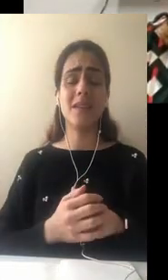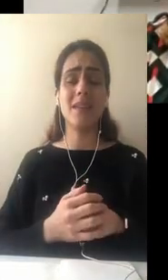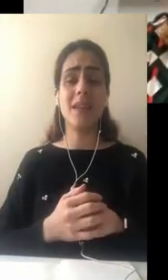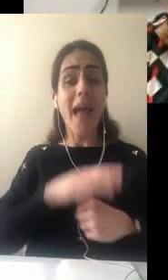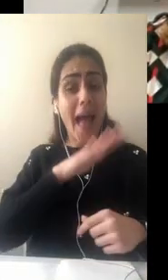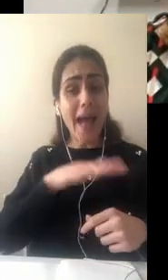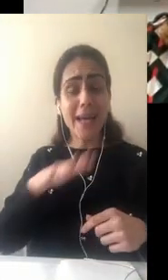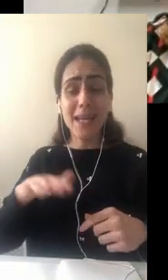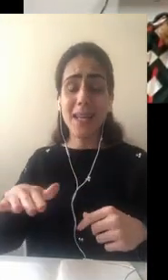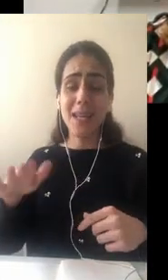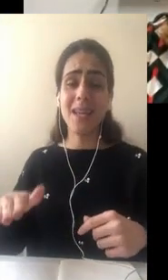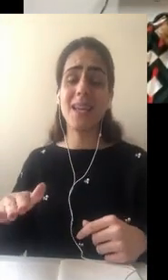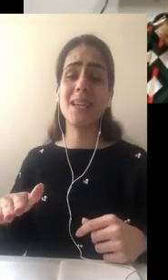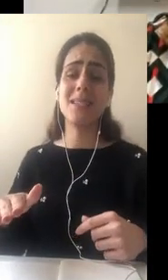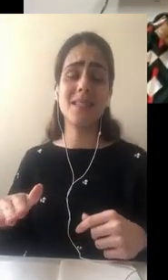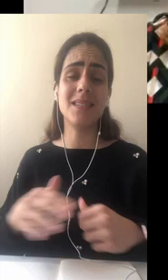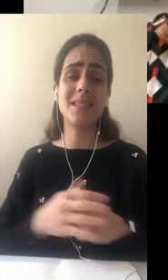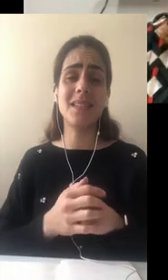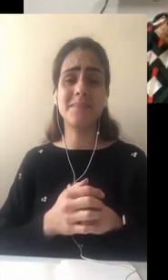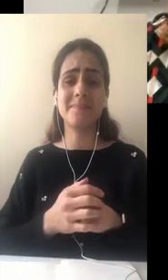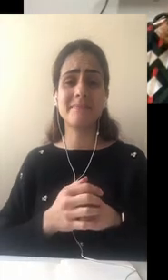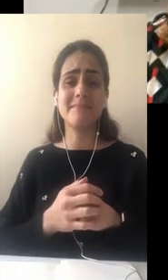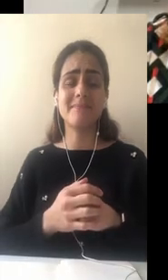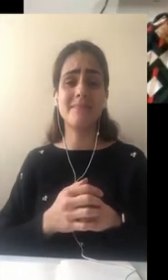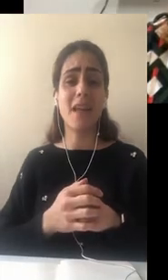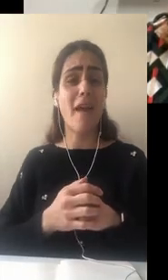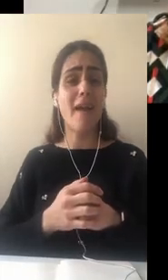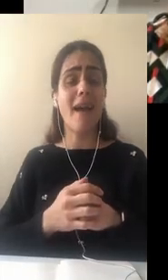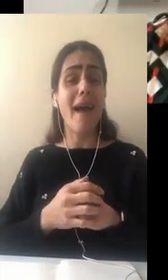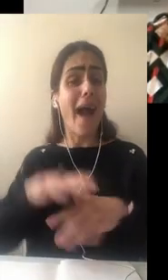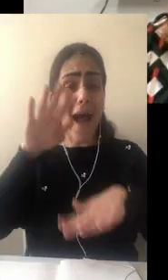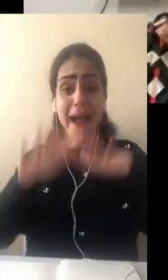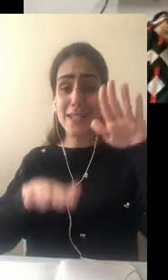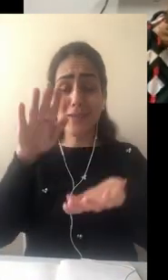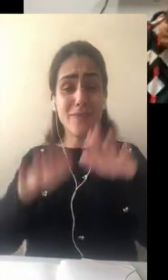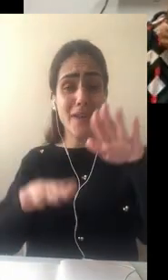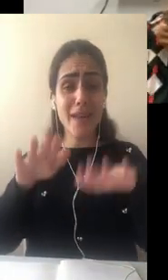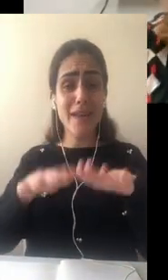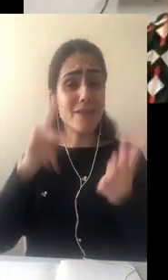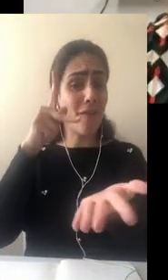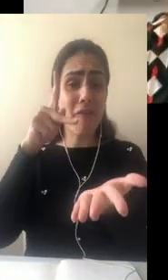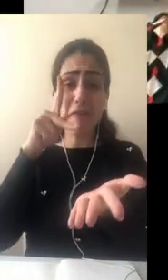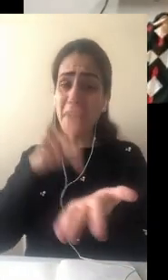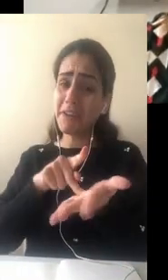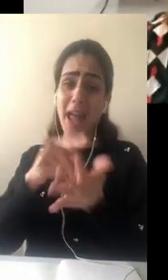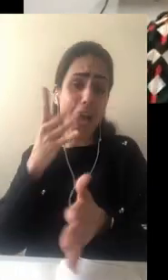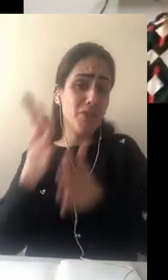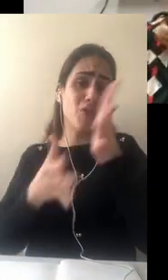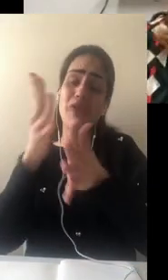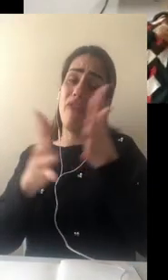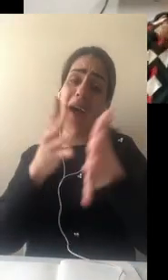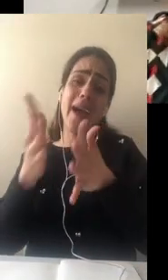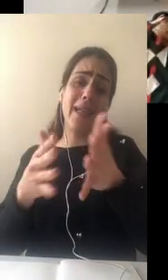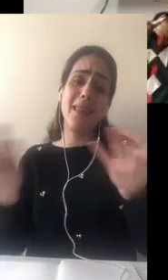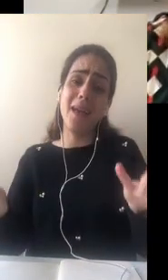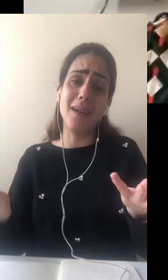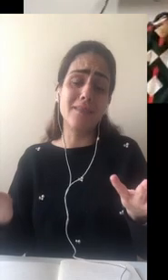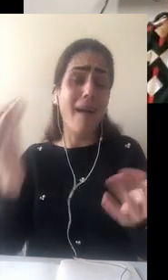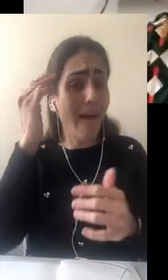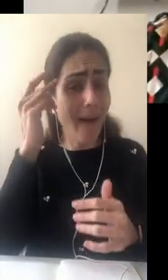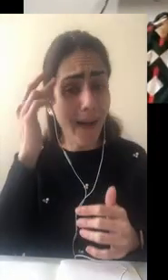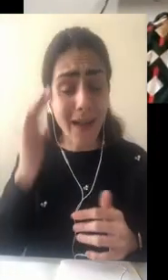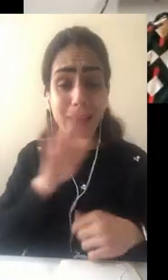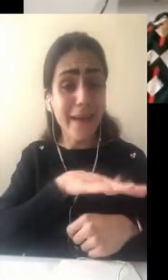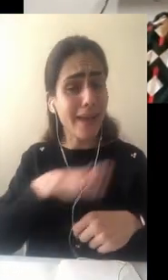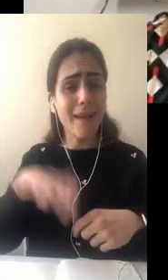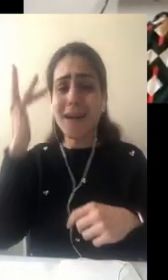ela fez o erro ou não mente. Quantos filhos de vocês ainda mentem? porque não Claro, conseguem sustentar e falar, fui eu